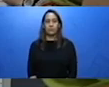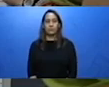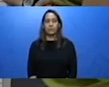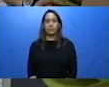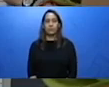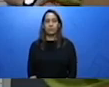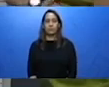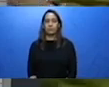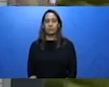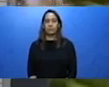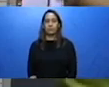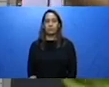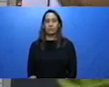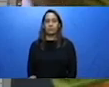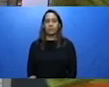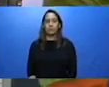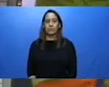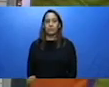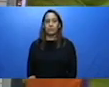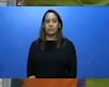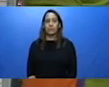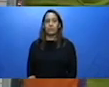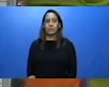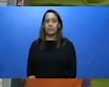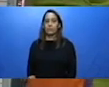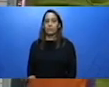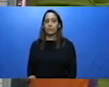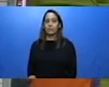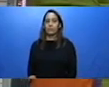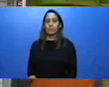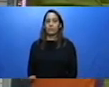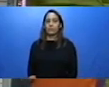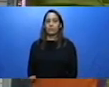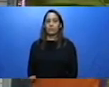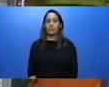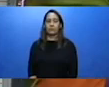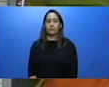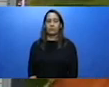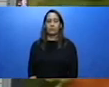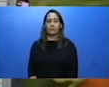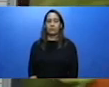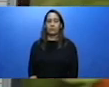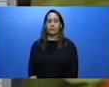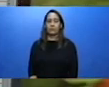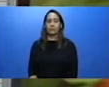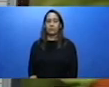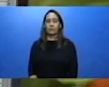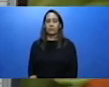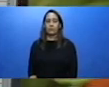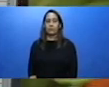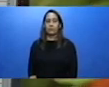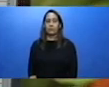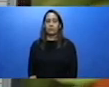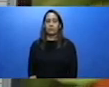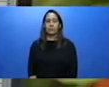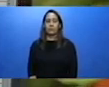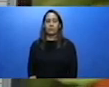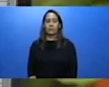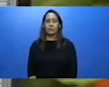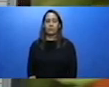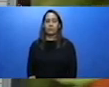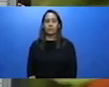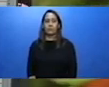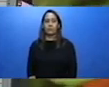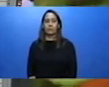segundo, terceiro. Esse espaço do meio aqui é para a gente aprender a controlar o tamanho da letra